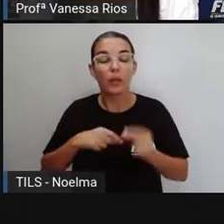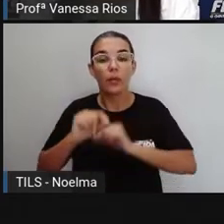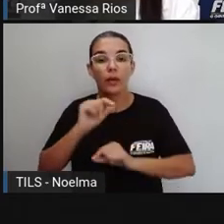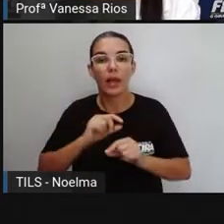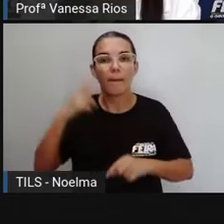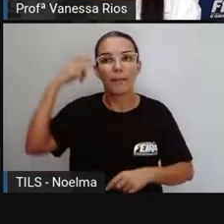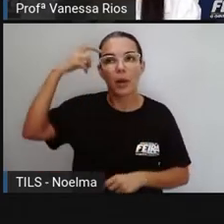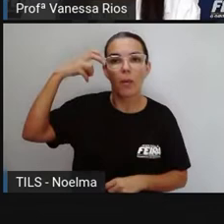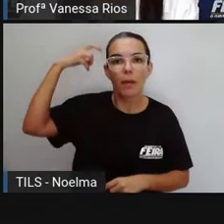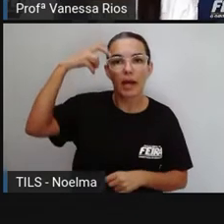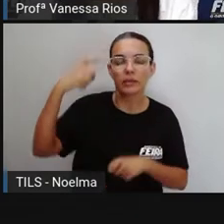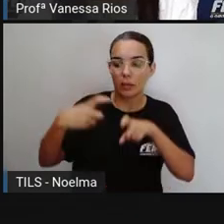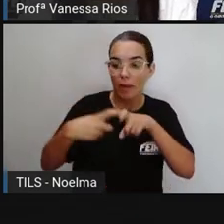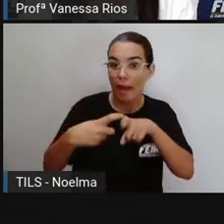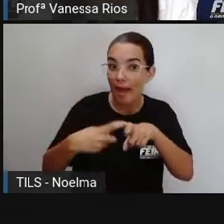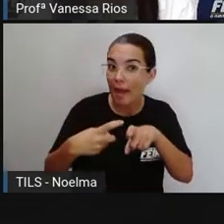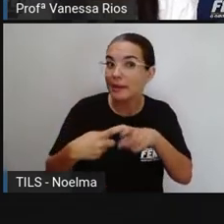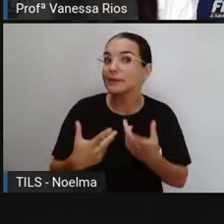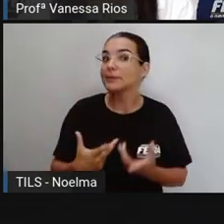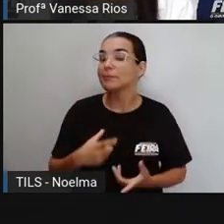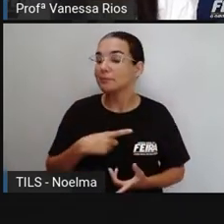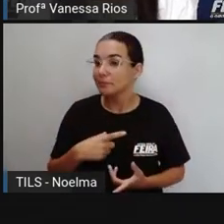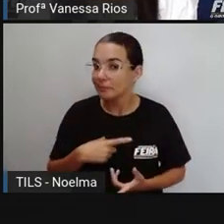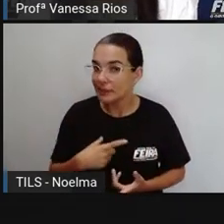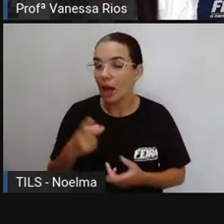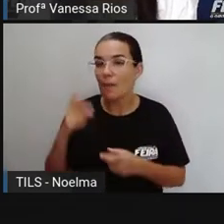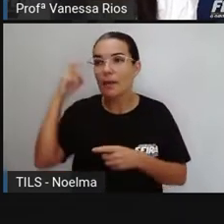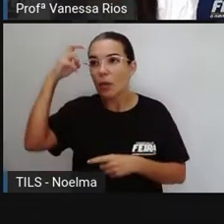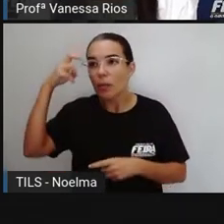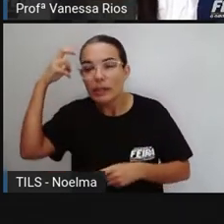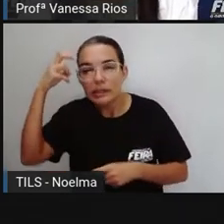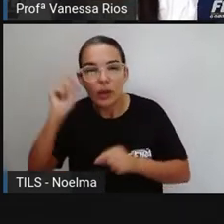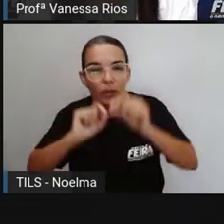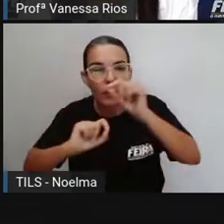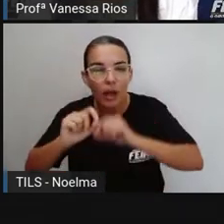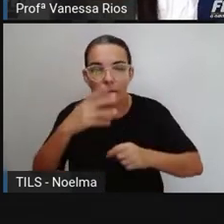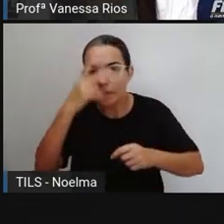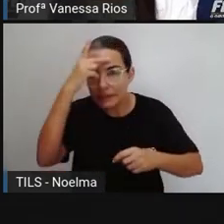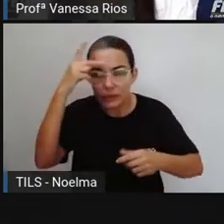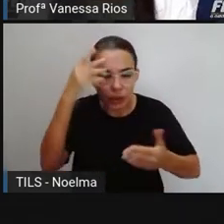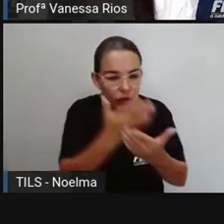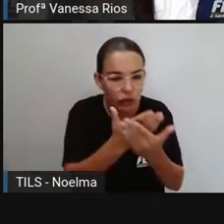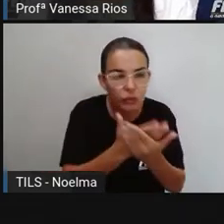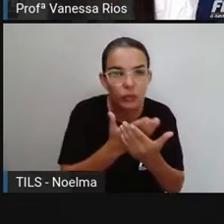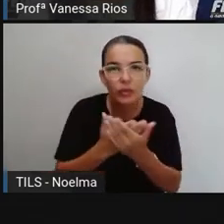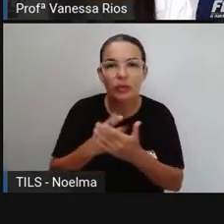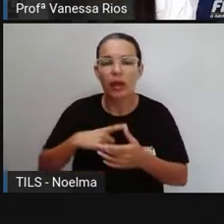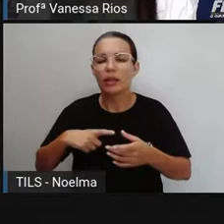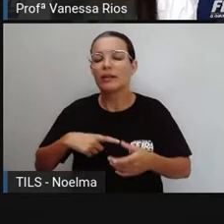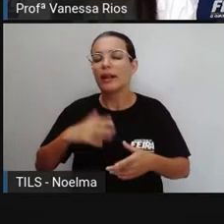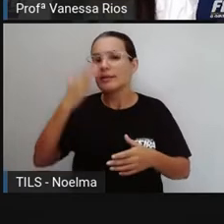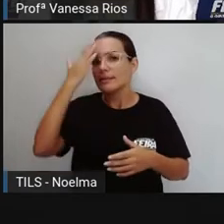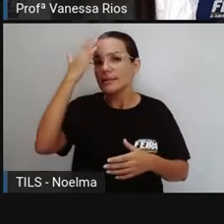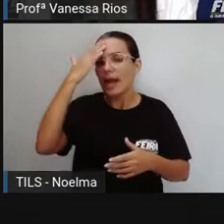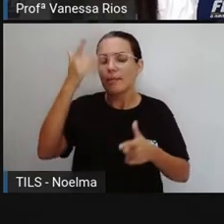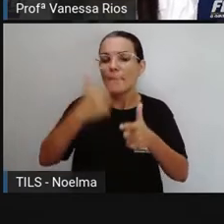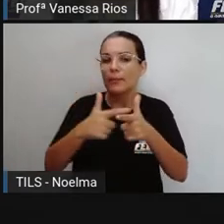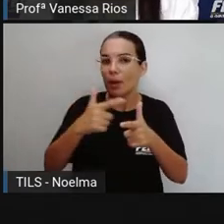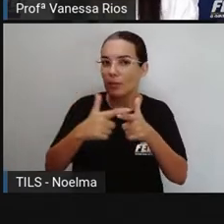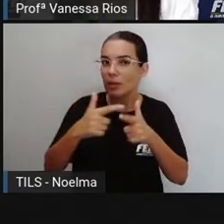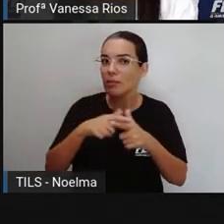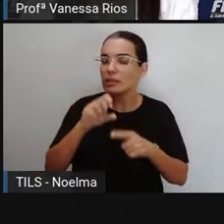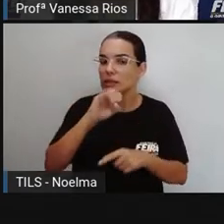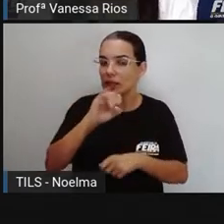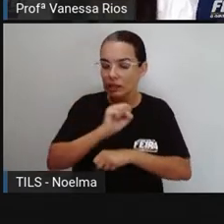preocupação de estudiosos, que entendem aí os problemas em relação à saúde que o sedentarismo ele